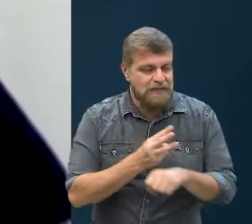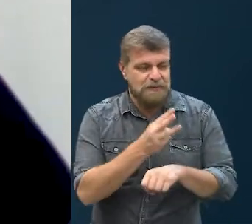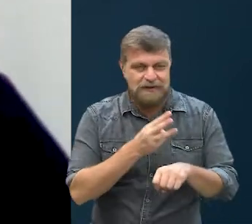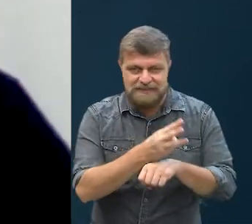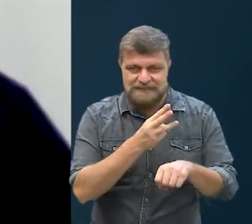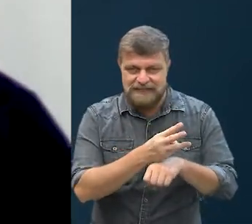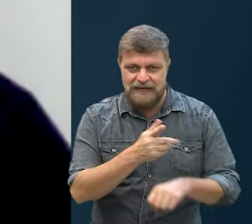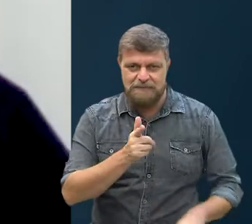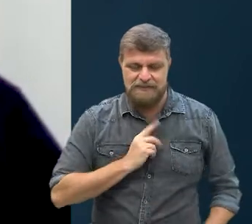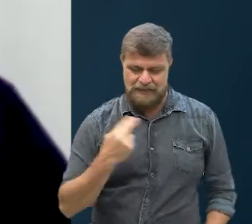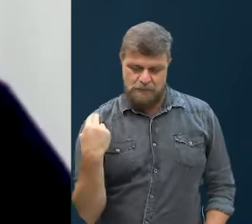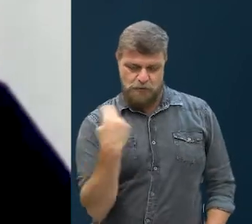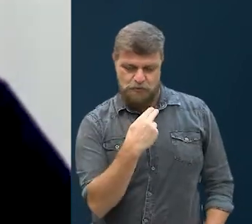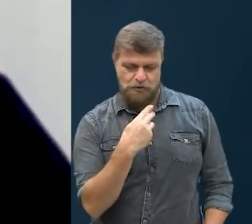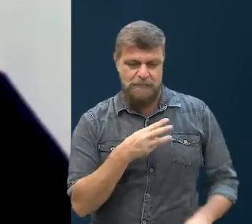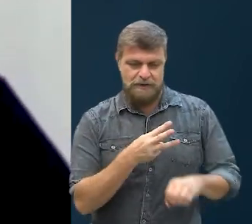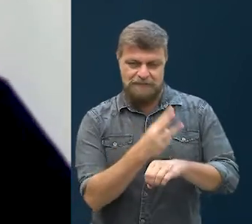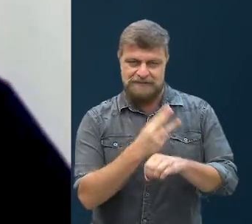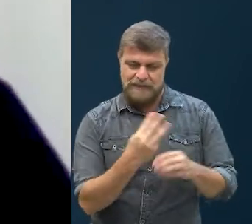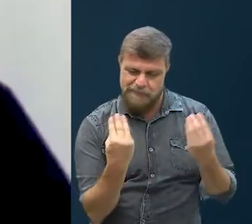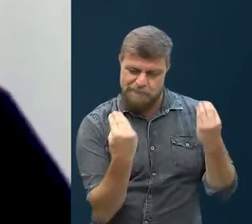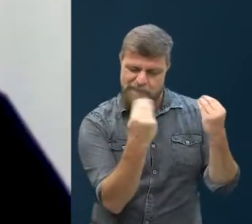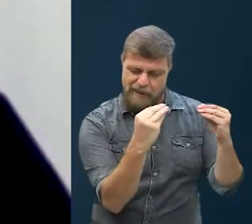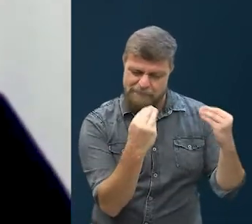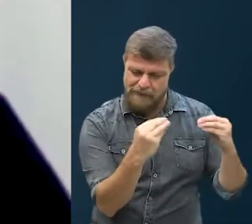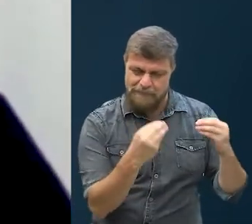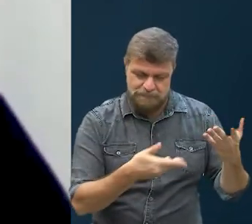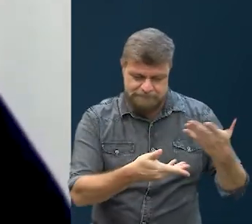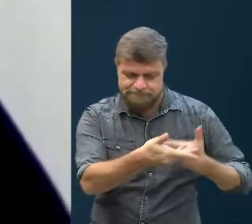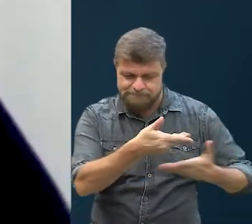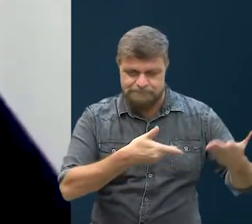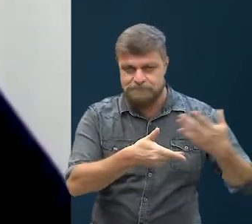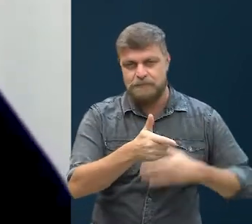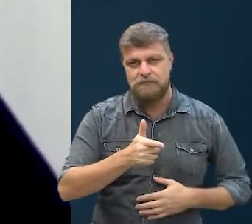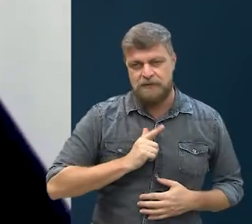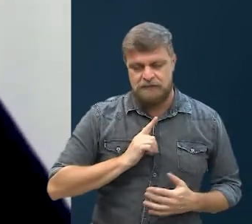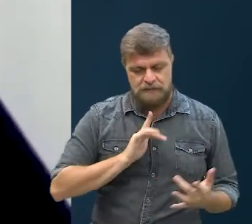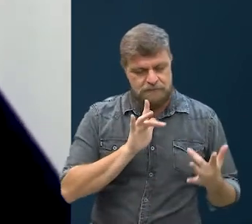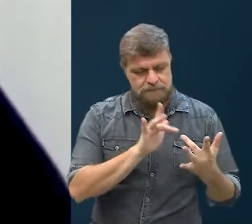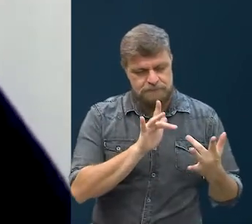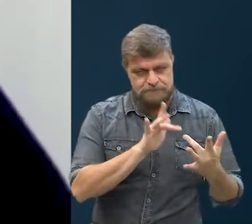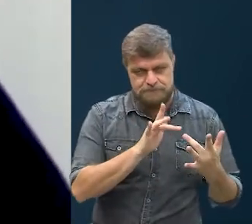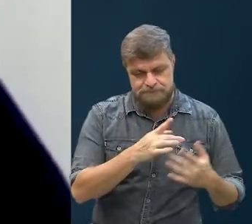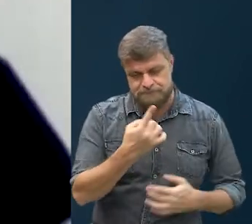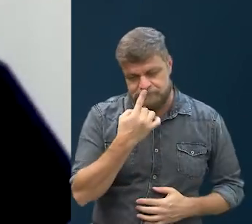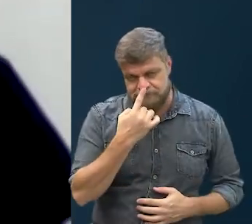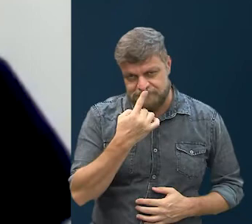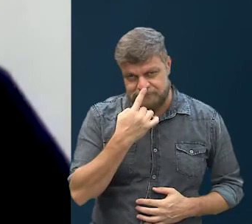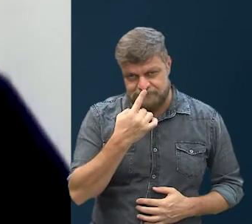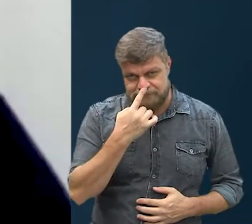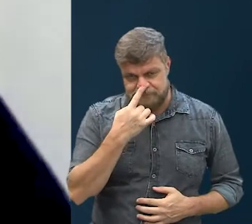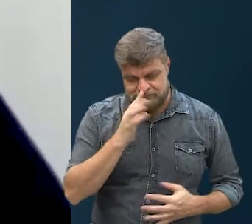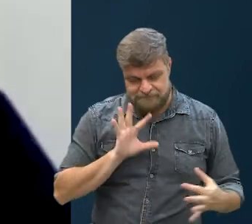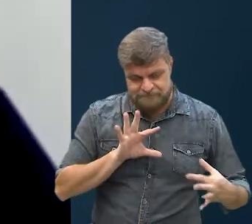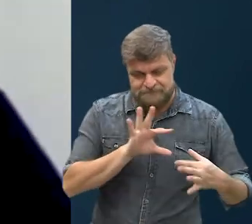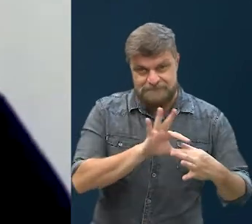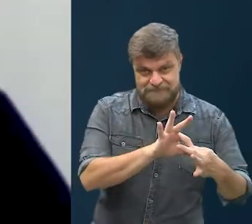WhatsApp, aparece lá o seu nome. Então, a gente tem realmente mais vínculo, mais